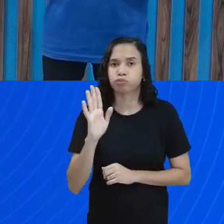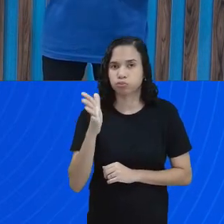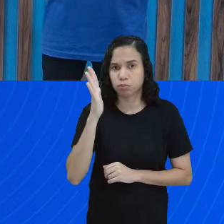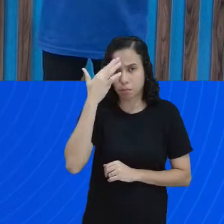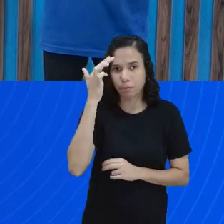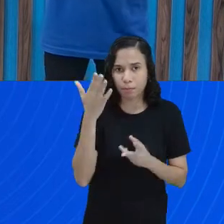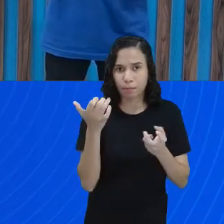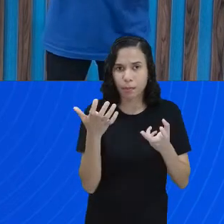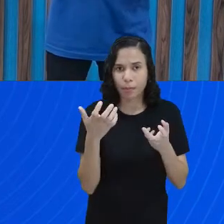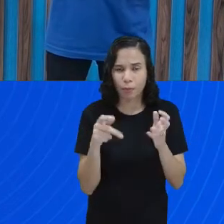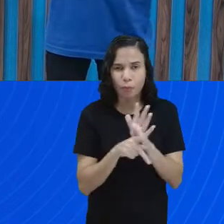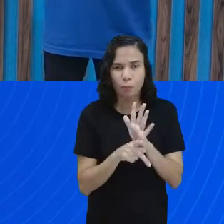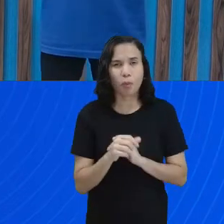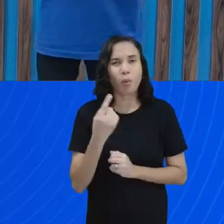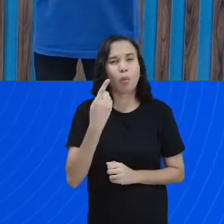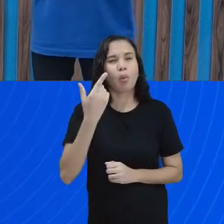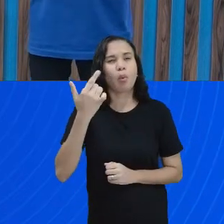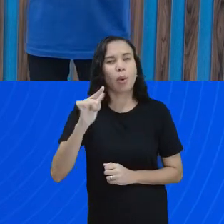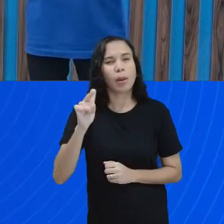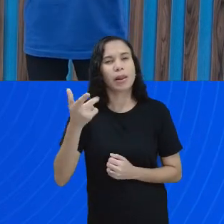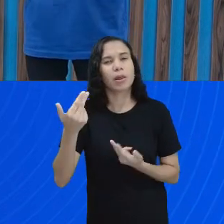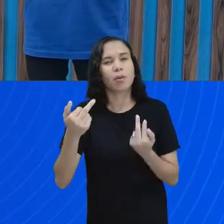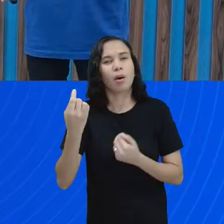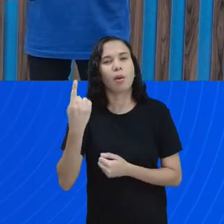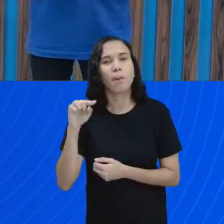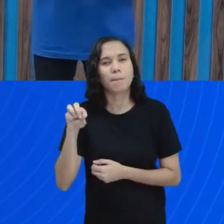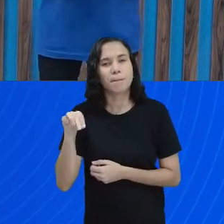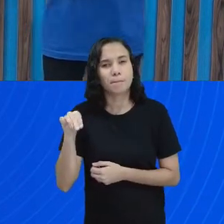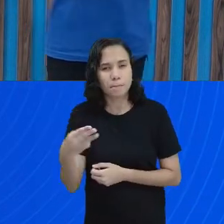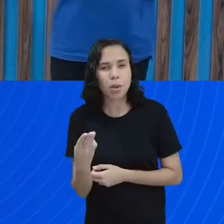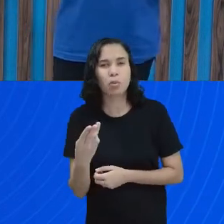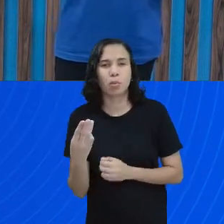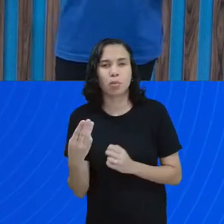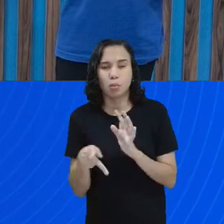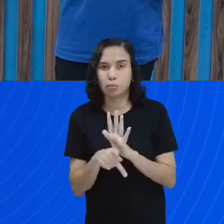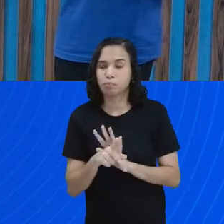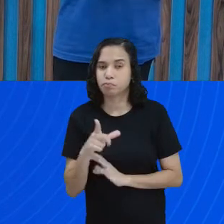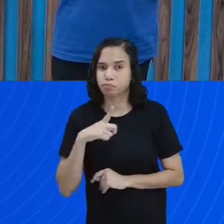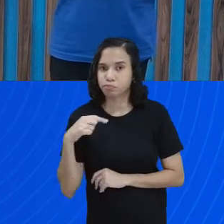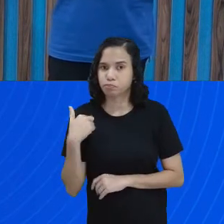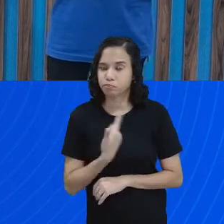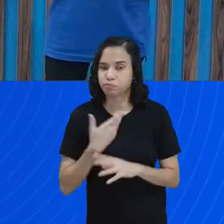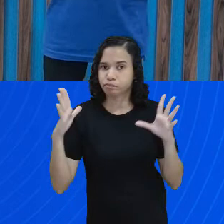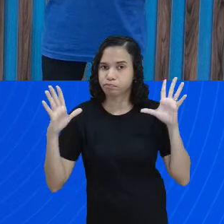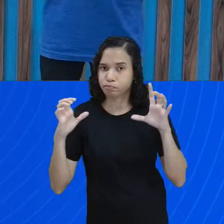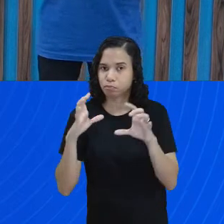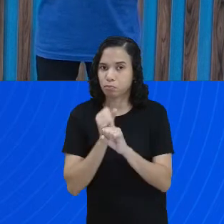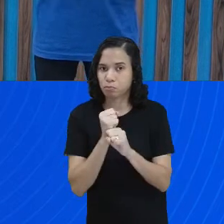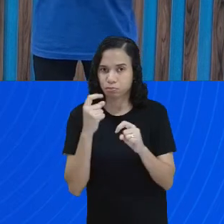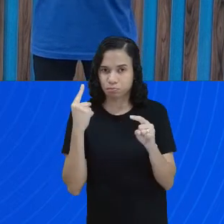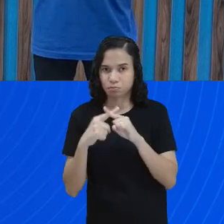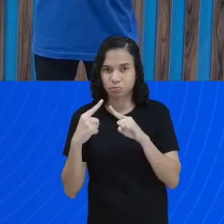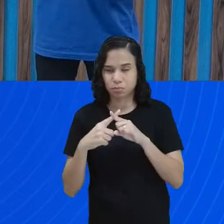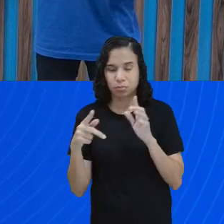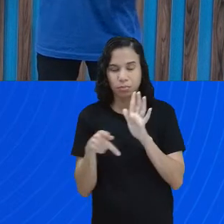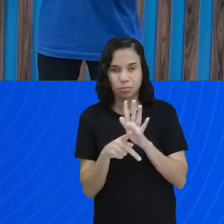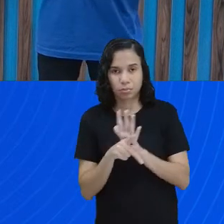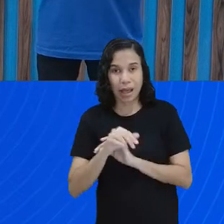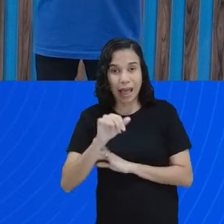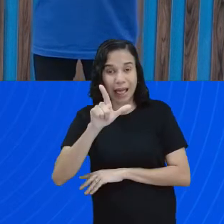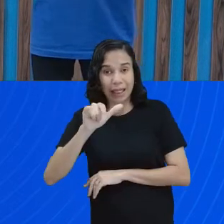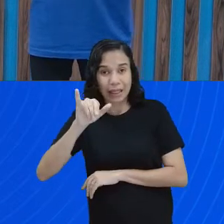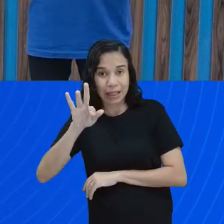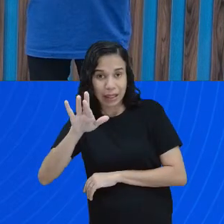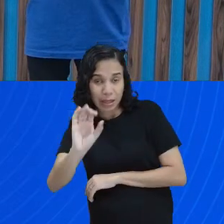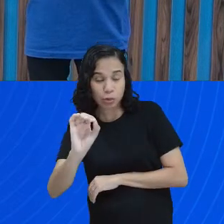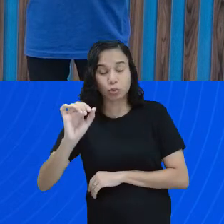percebeu isso. 1 litro é 1000 centímetros cúbicos. Então já se liga nisso, já faz a multiplicação em si. De litro para